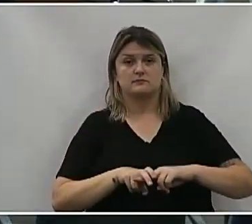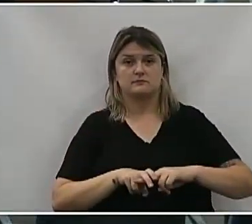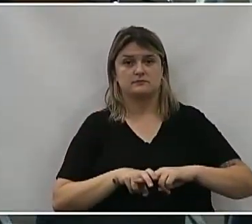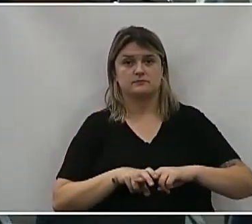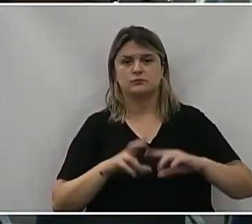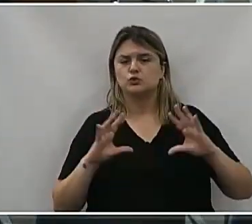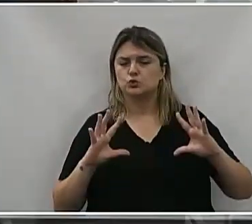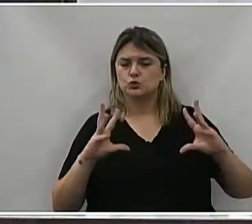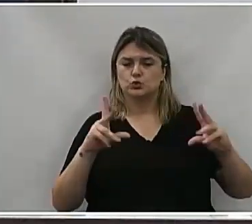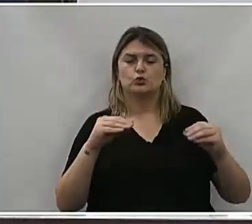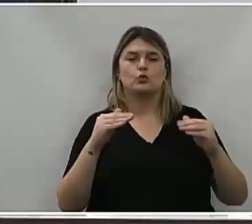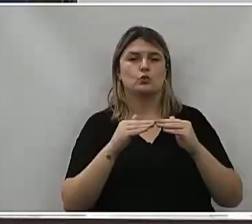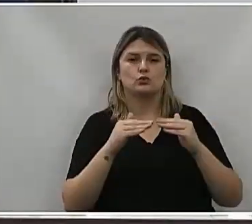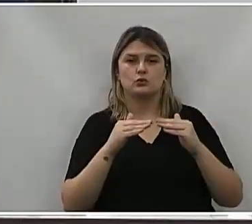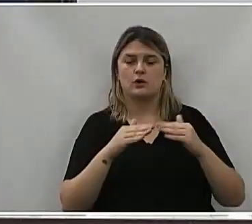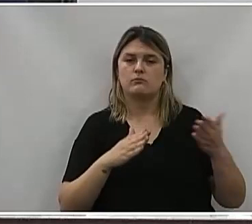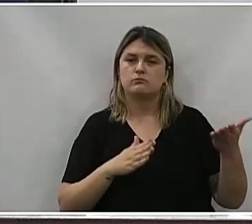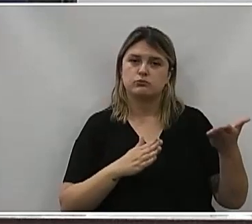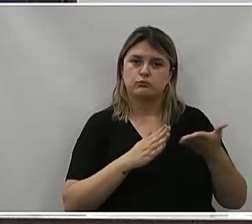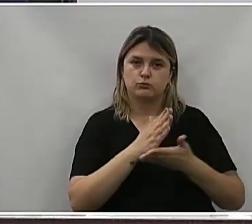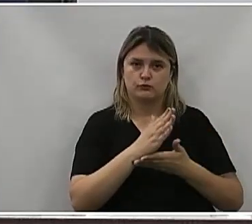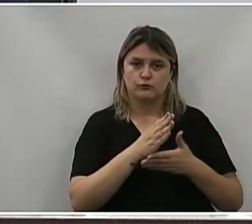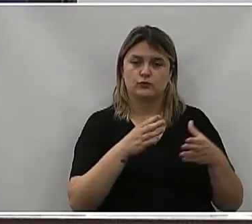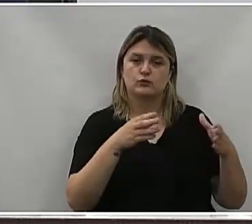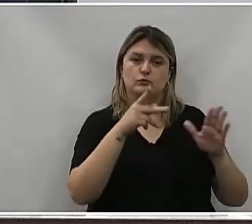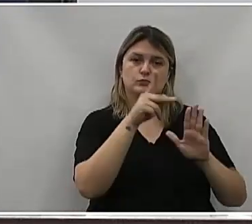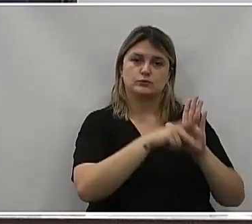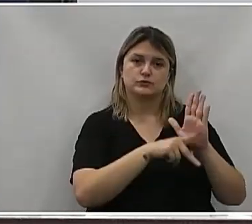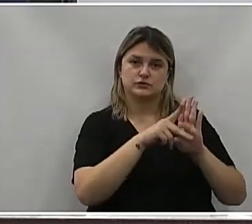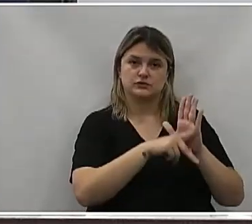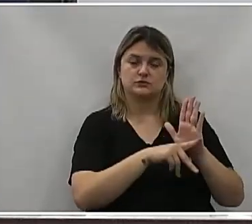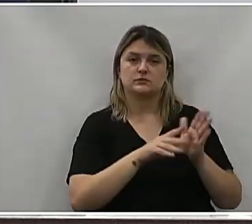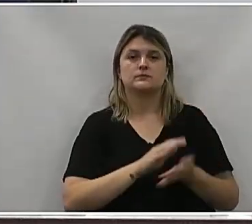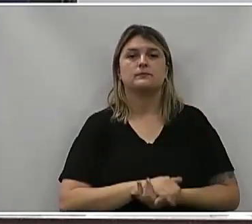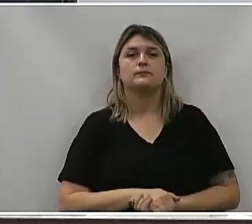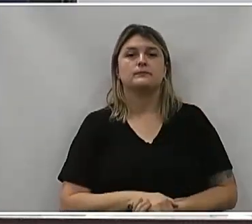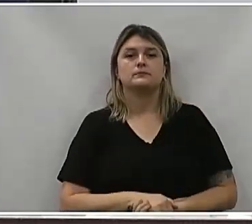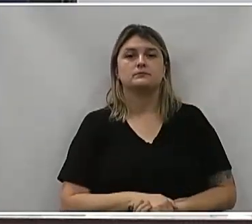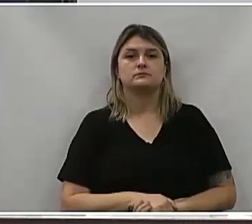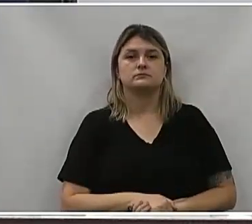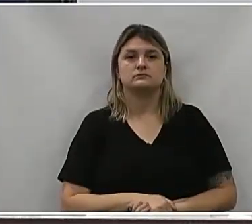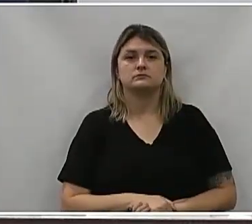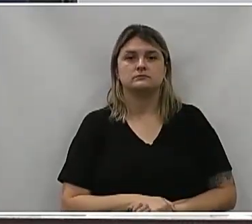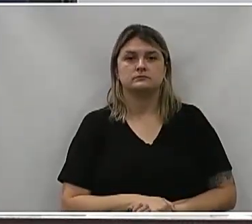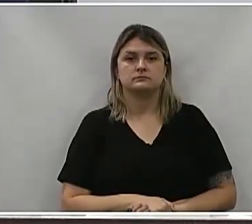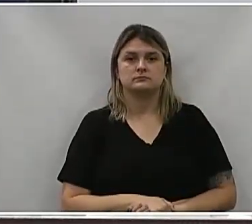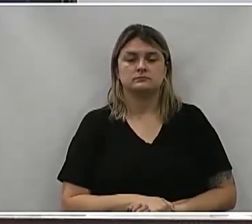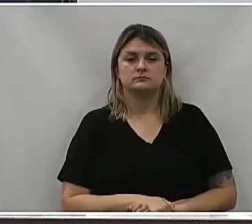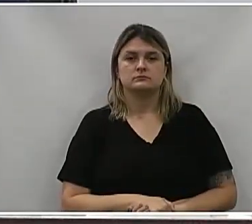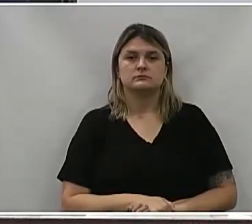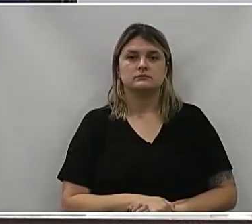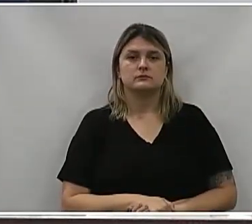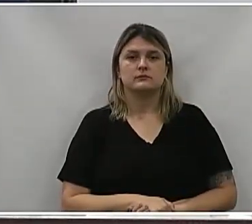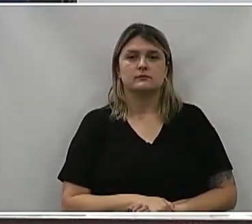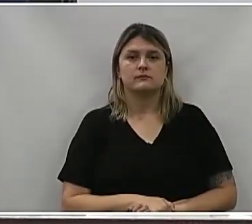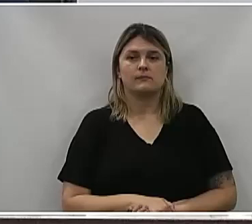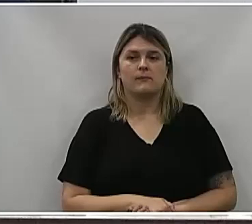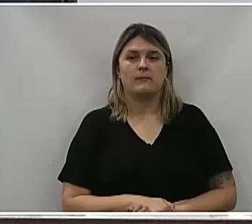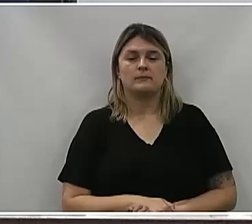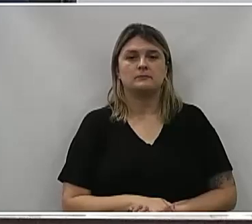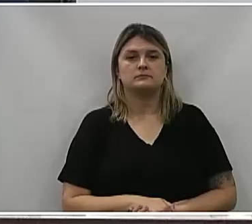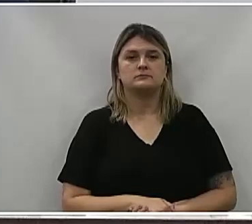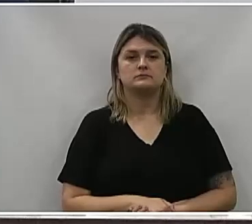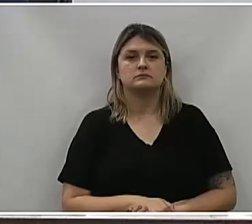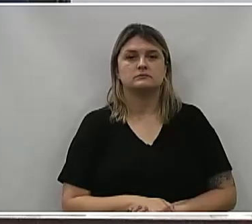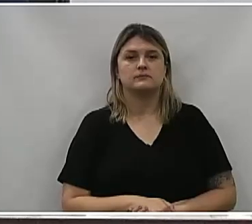como estão. Está aprovado o parecer fundamentado da Comissão de Finanças, Orçamento e Patrimônio favorável ao projeto de lei